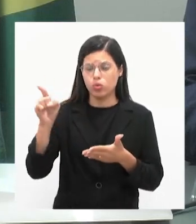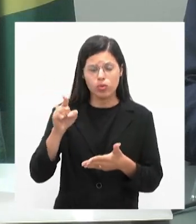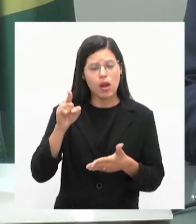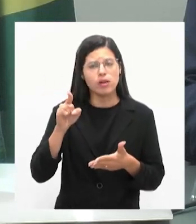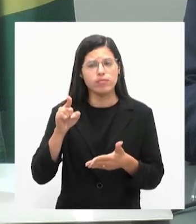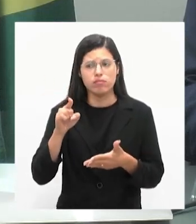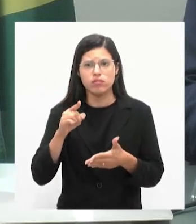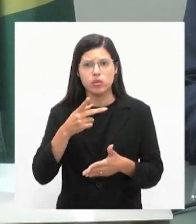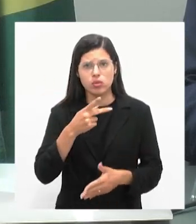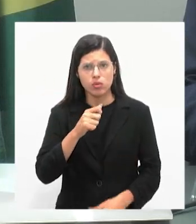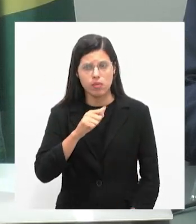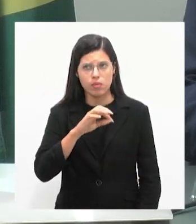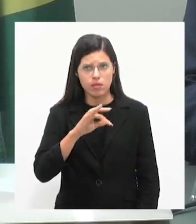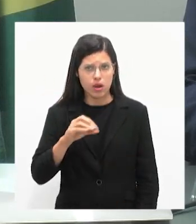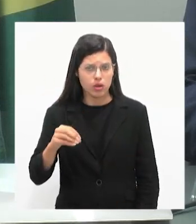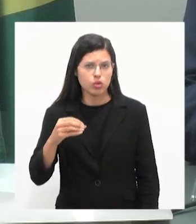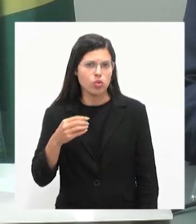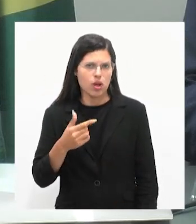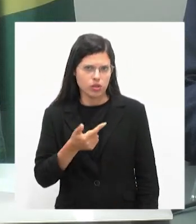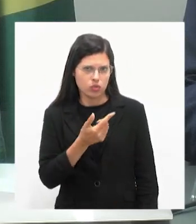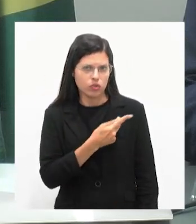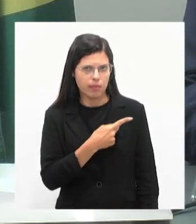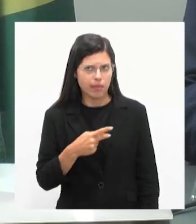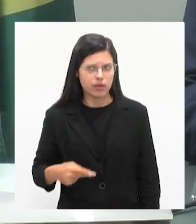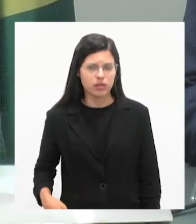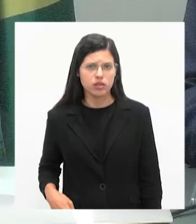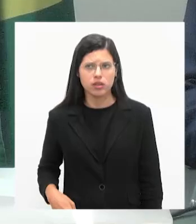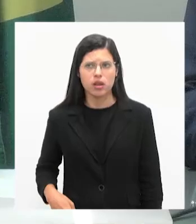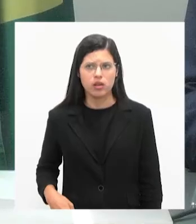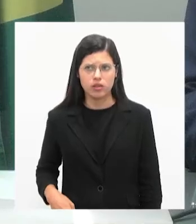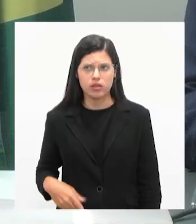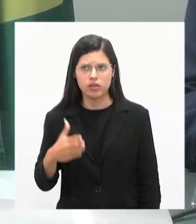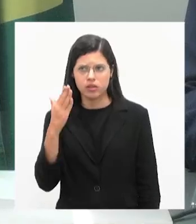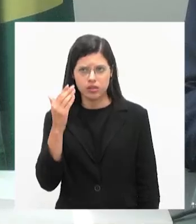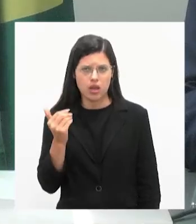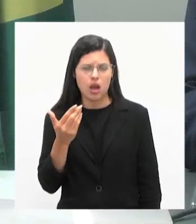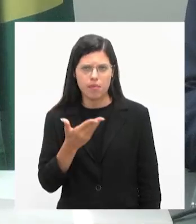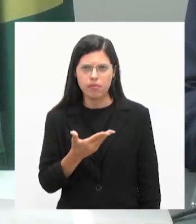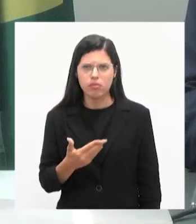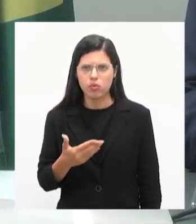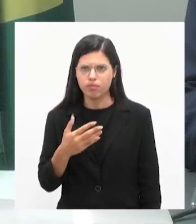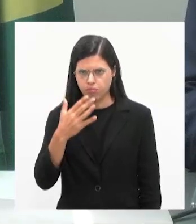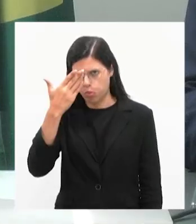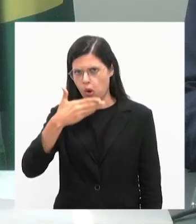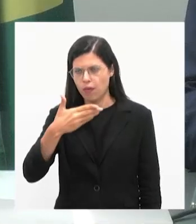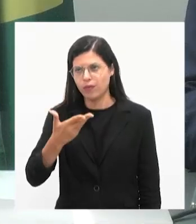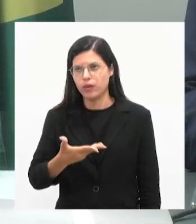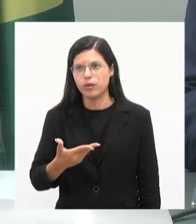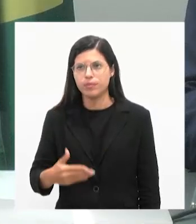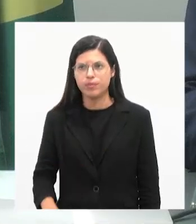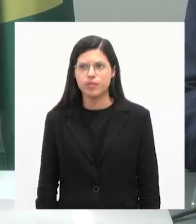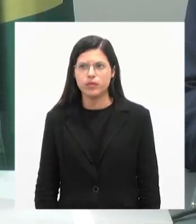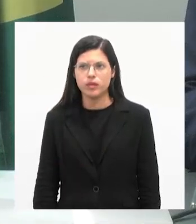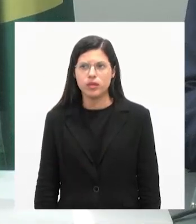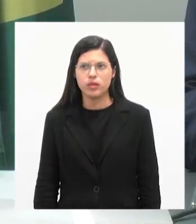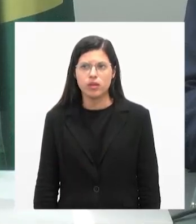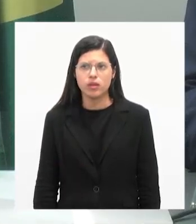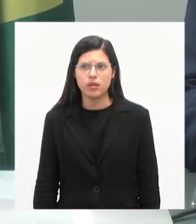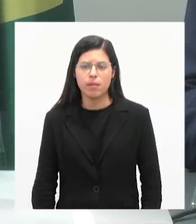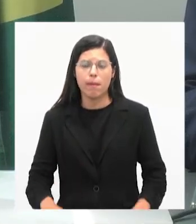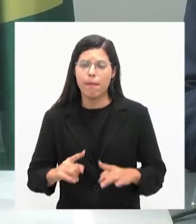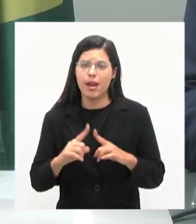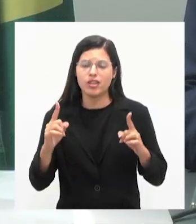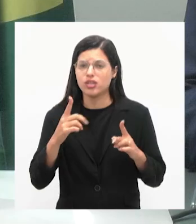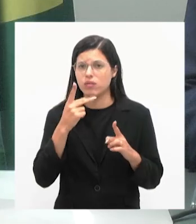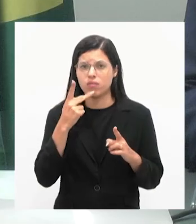a vice-presidente é prova viva disso. As pessoas, ela deve ter reportado isso ao senhor, com 25 na mão, e que criavam